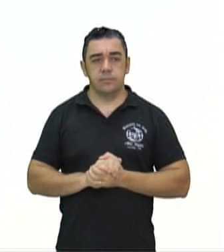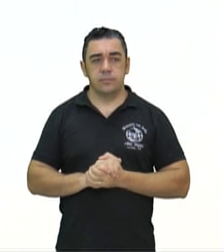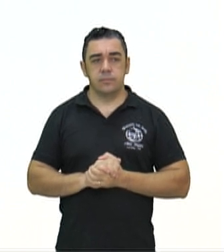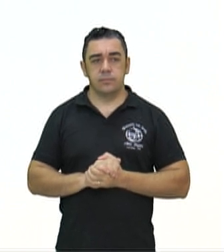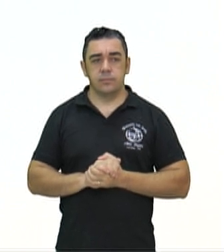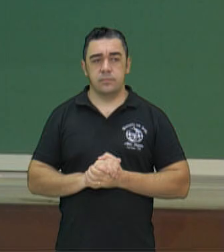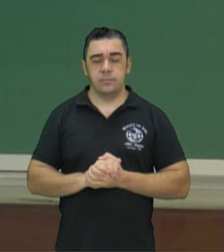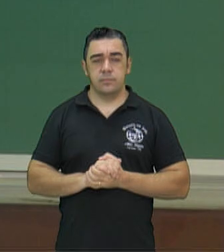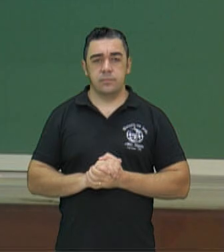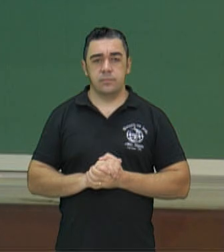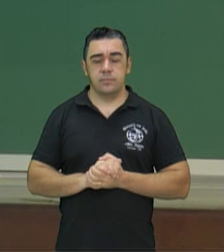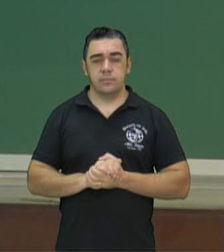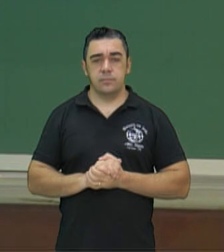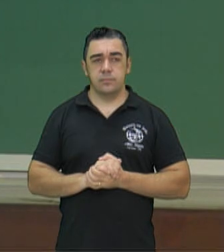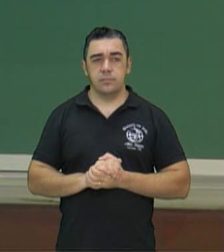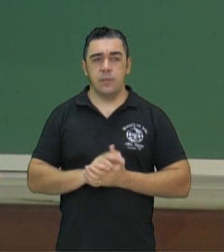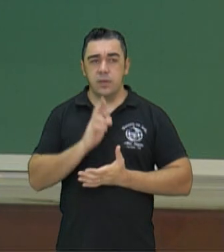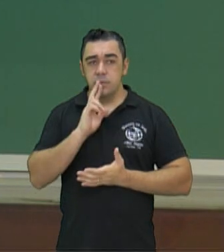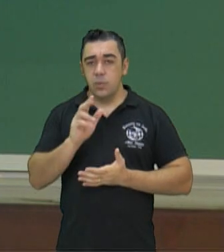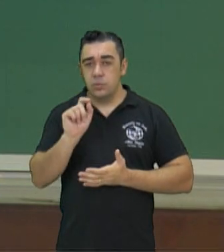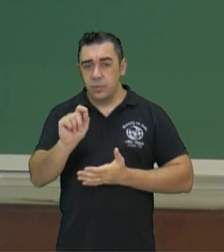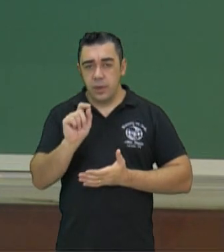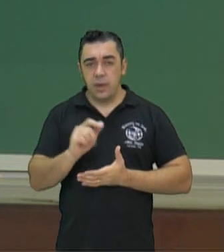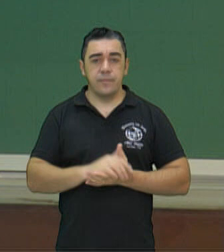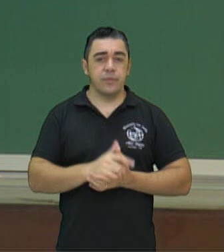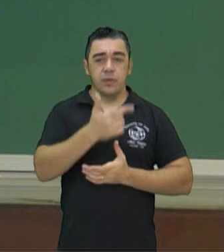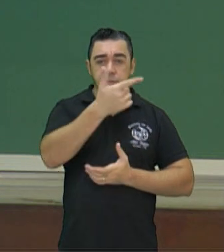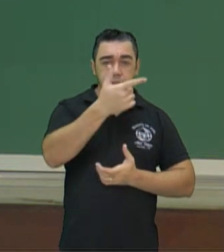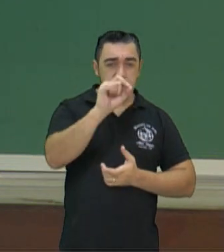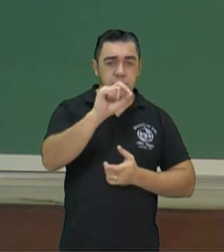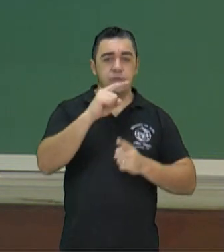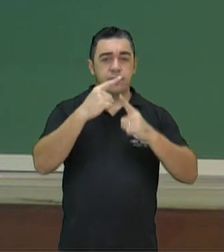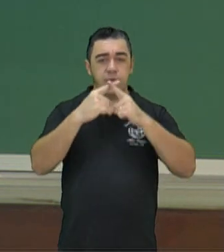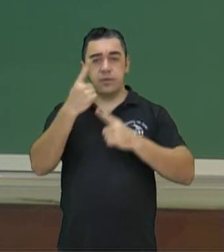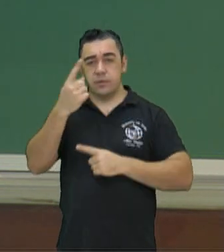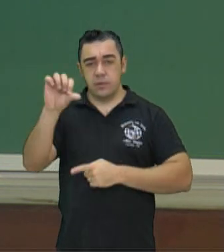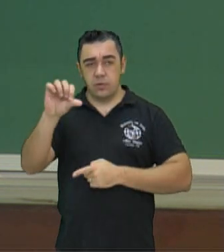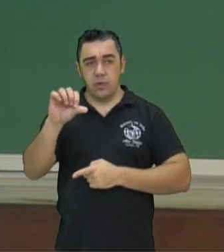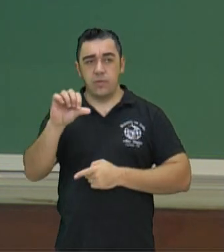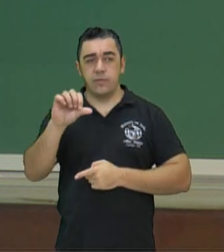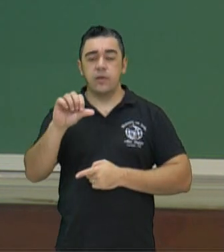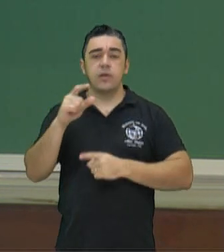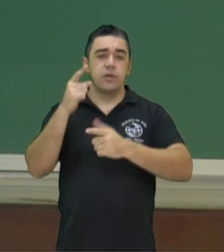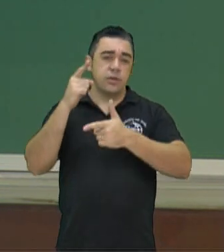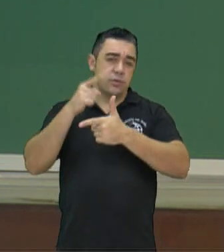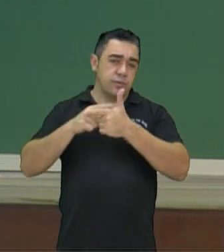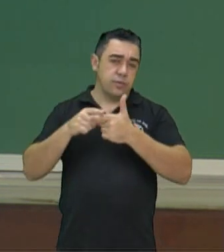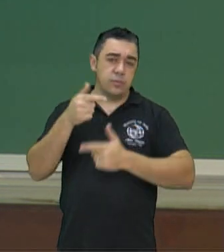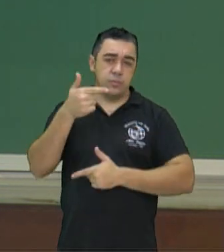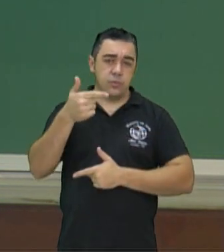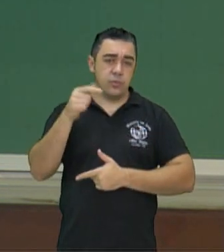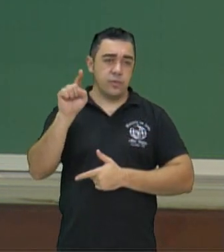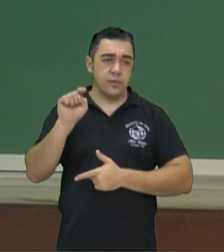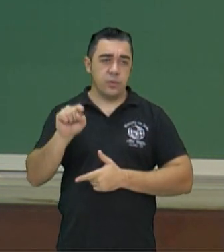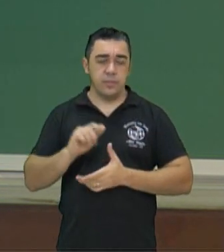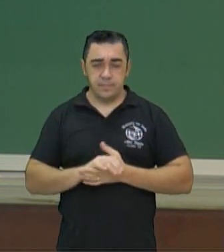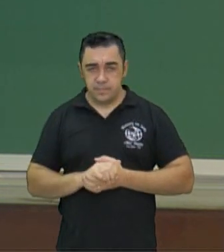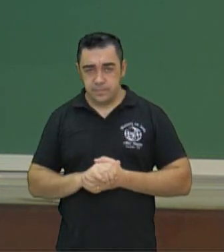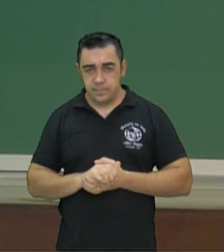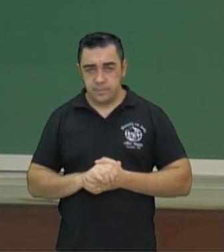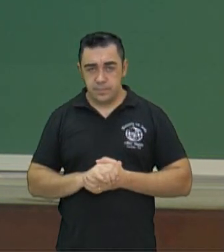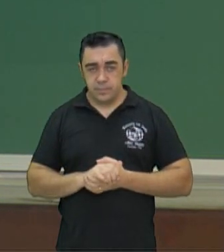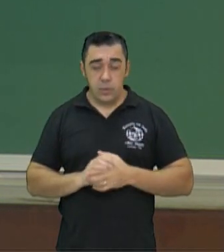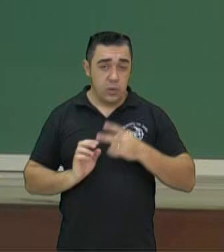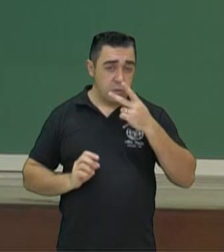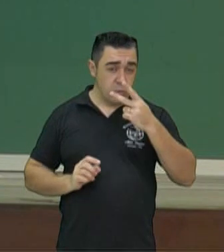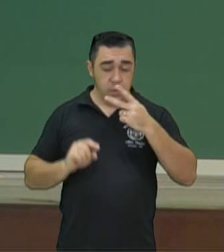pode cortar, que vai nos resultar em 20 vezes 19, 2 fatorial. 2 fatorial é a